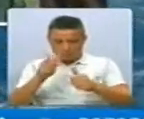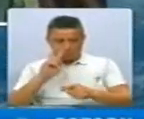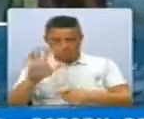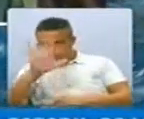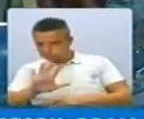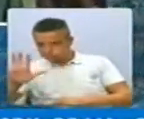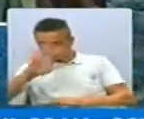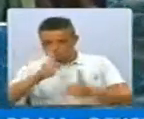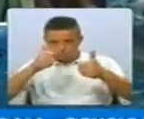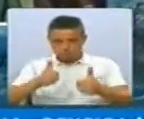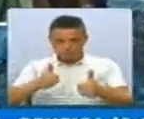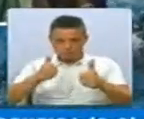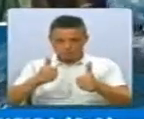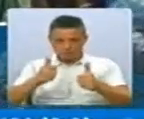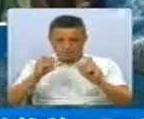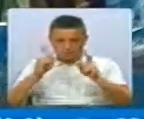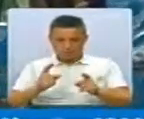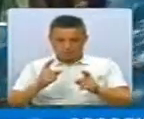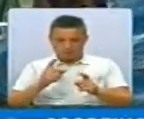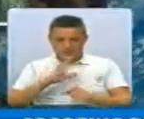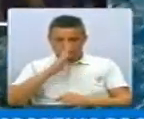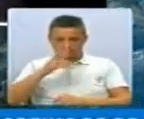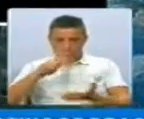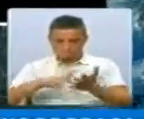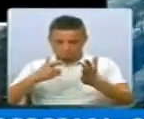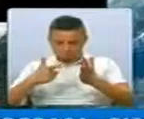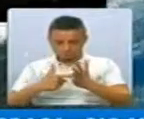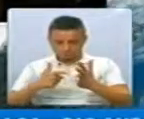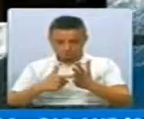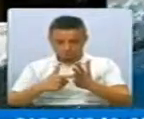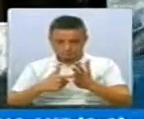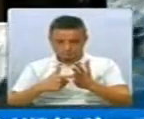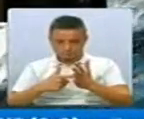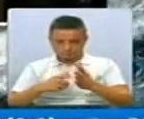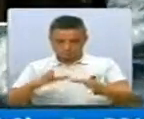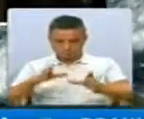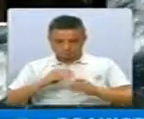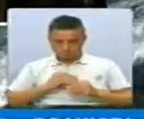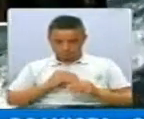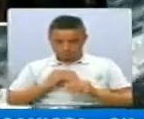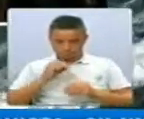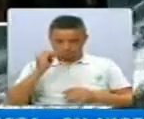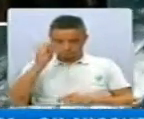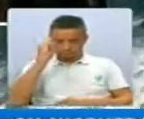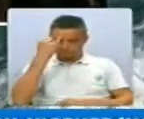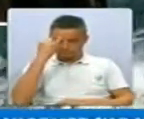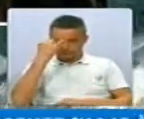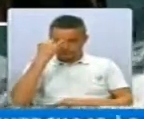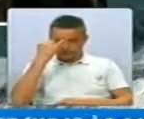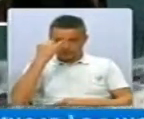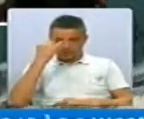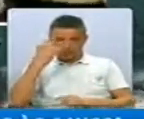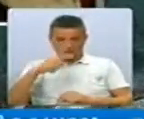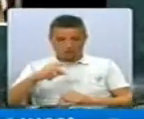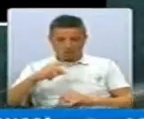Mas é uma missão, sobretudo, de afirmação do poderio tecnológico indiano. É assumido pelos próprios elementos da Agência Espacial Indiana